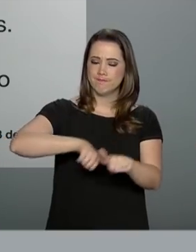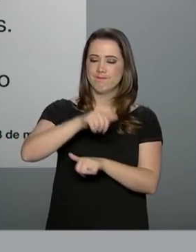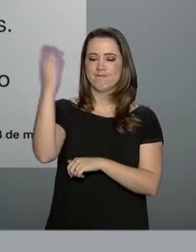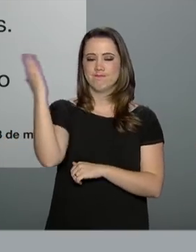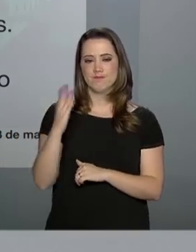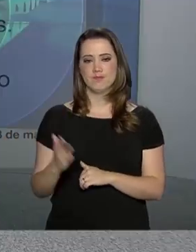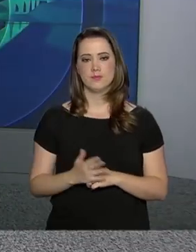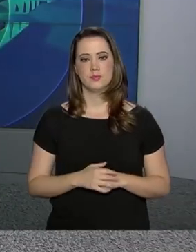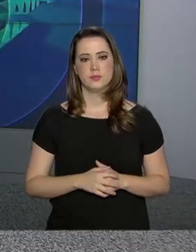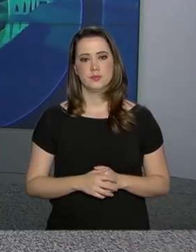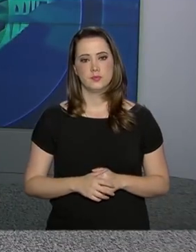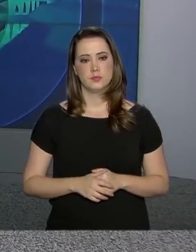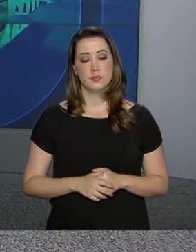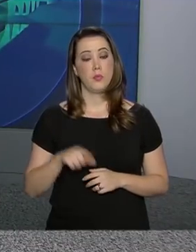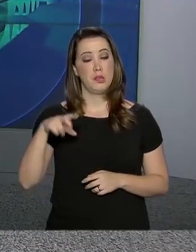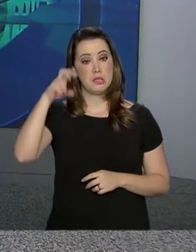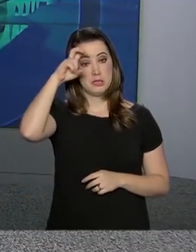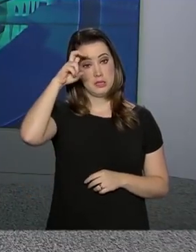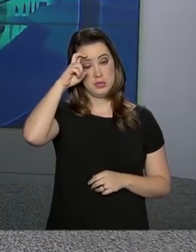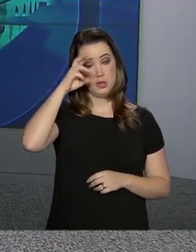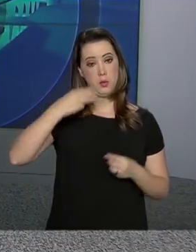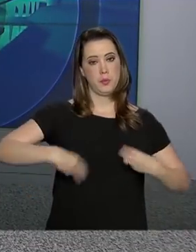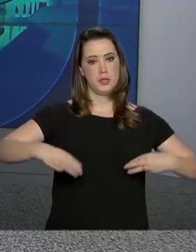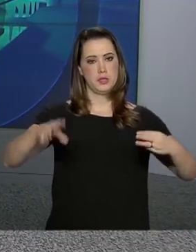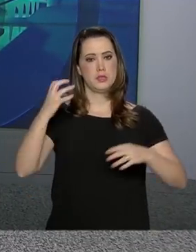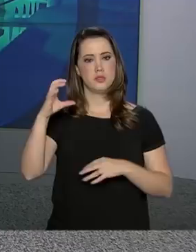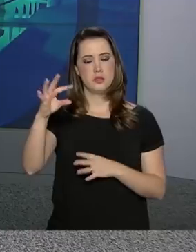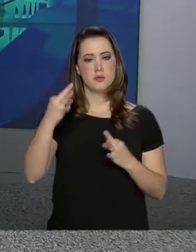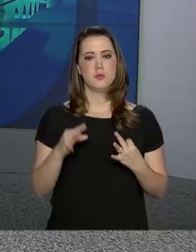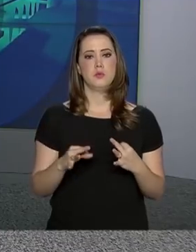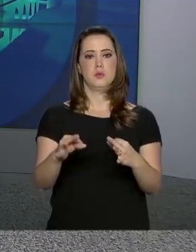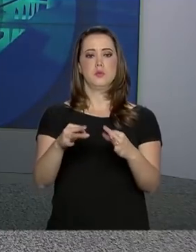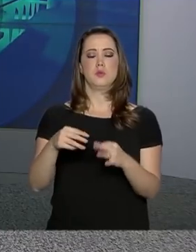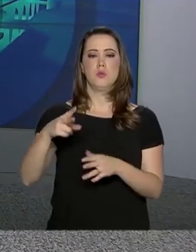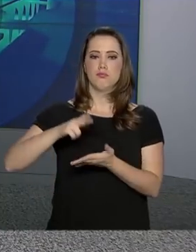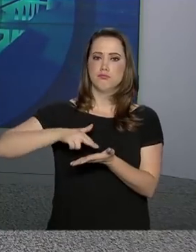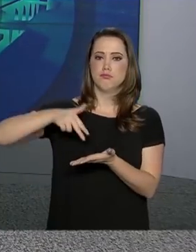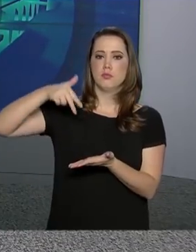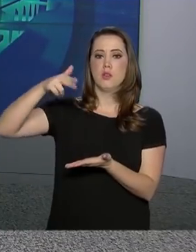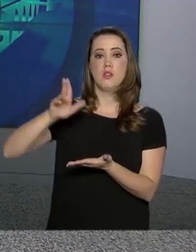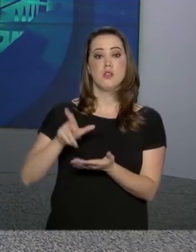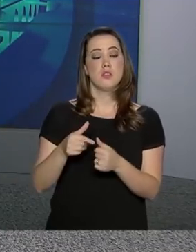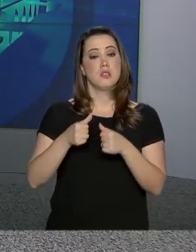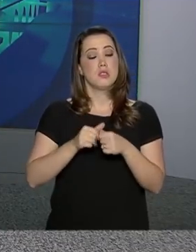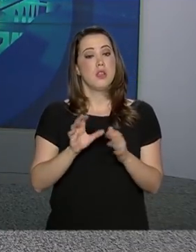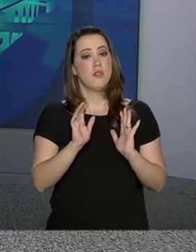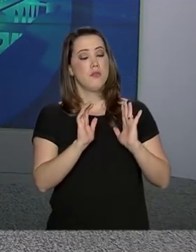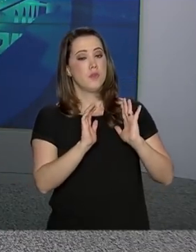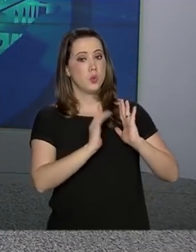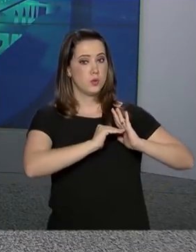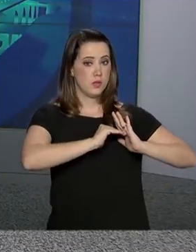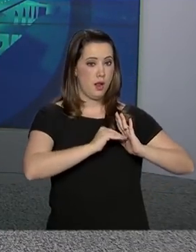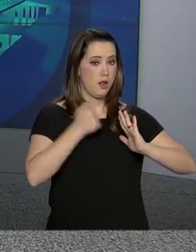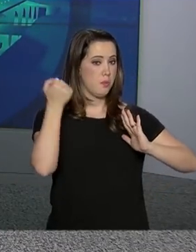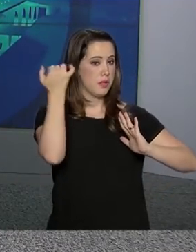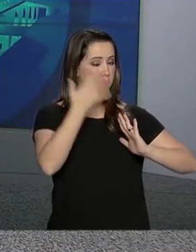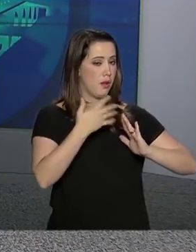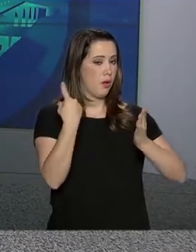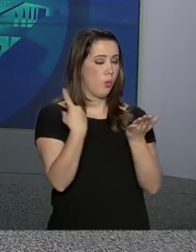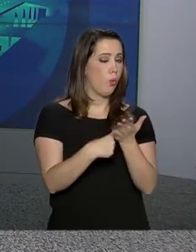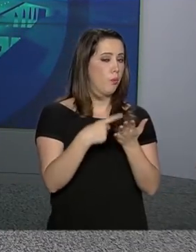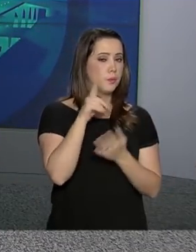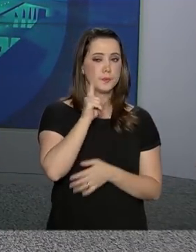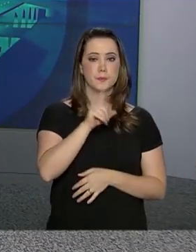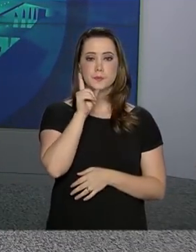no Brasil. Nesta quinta-feira, o ministro da Ciência e Tecnologia, Marcos Pontes, esteve no Senado para explicar um acordo com